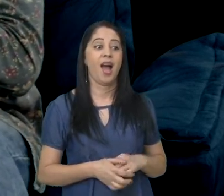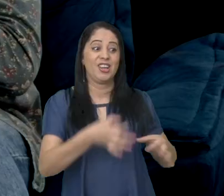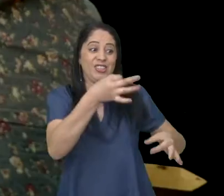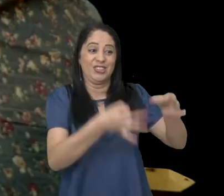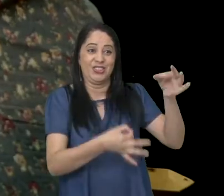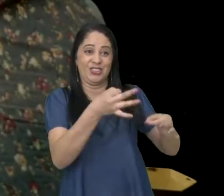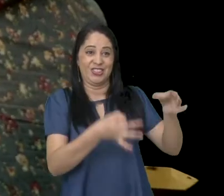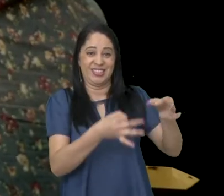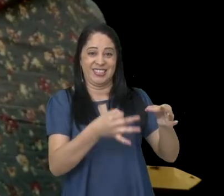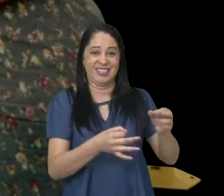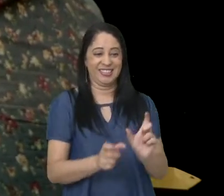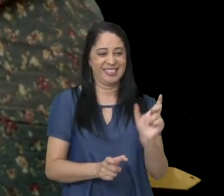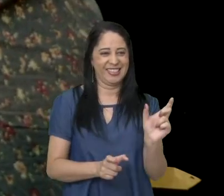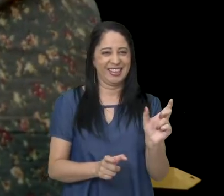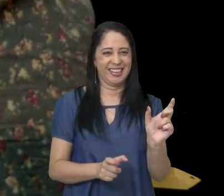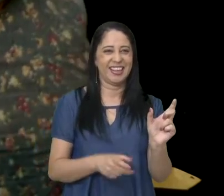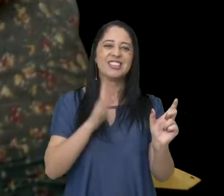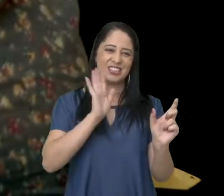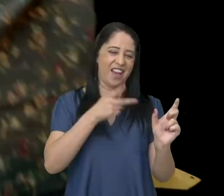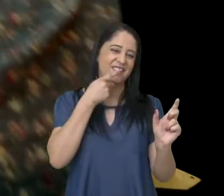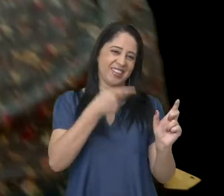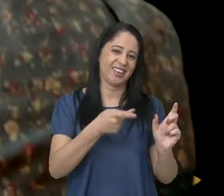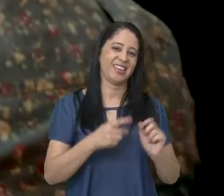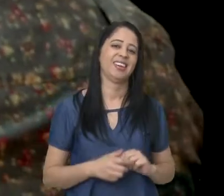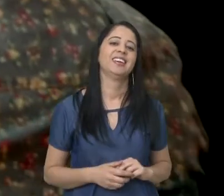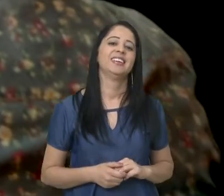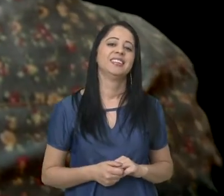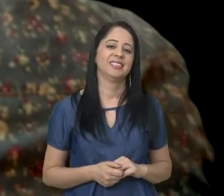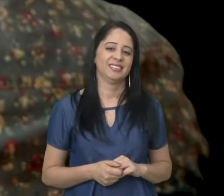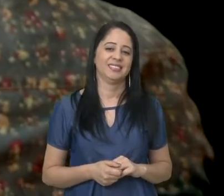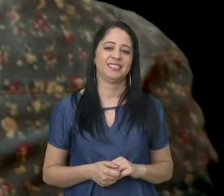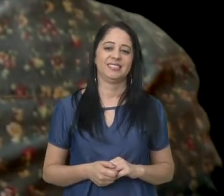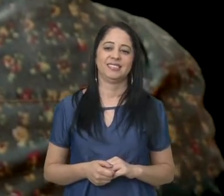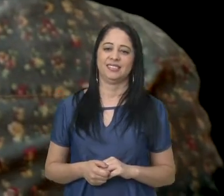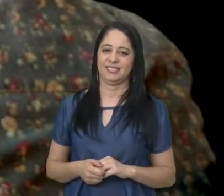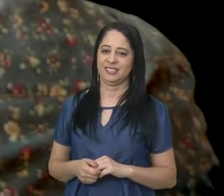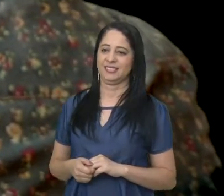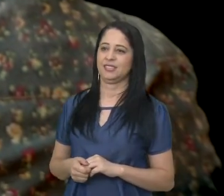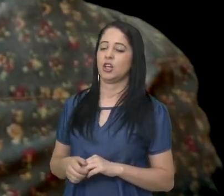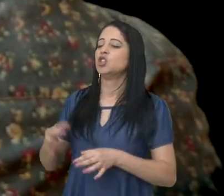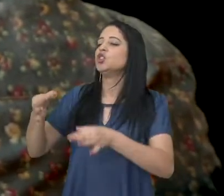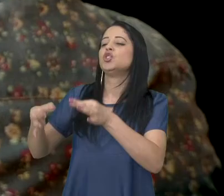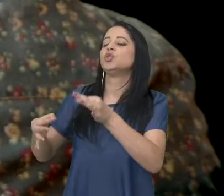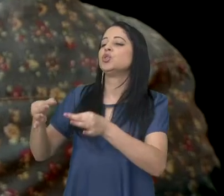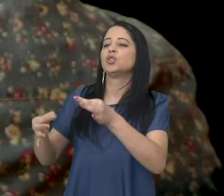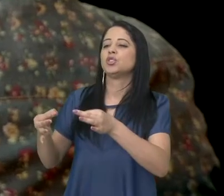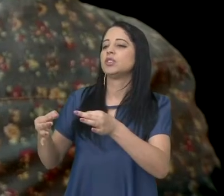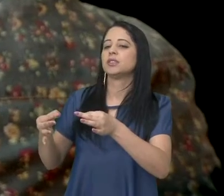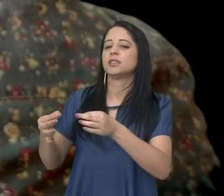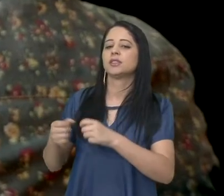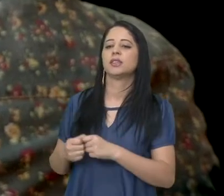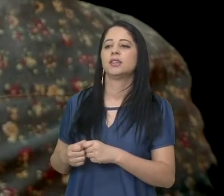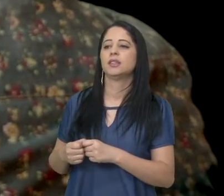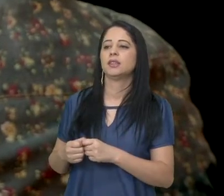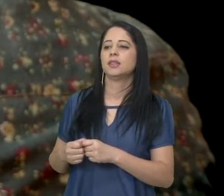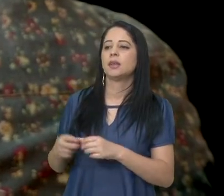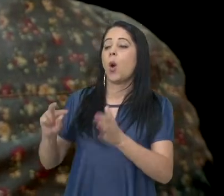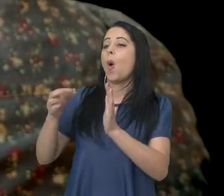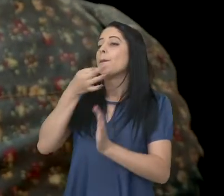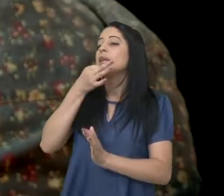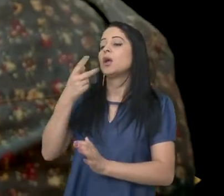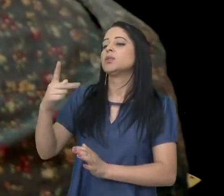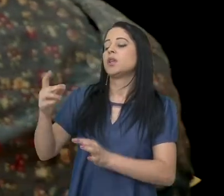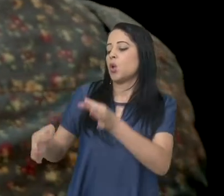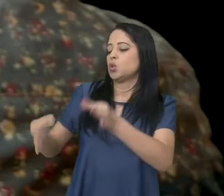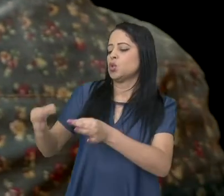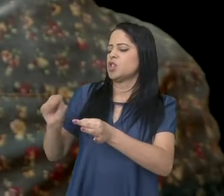câmera. Justiça. Falei disso. Falei disso. Justiça. Eu acho importante. O que é a justiça para